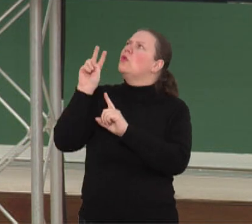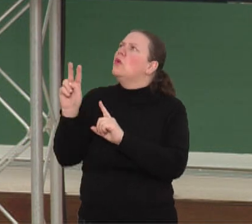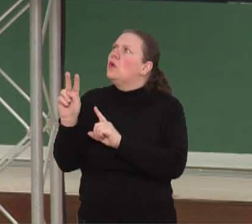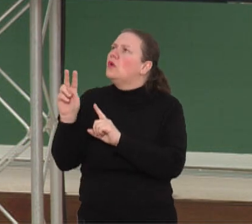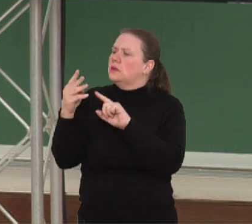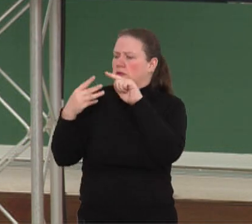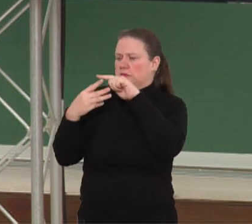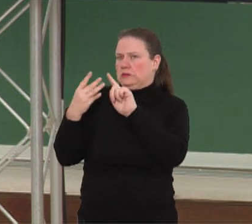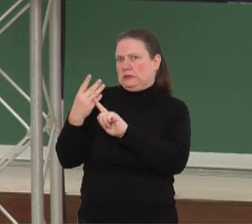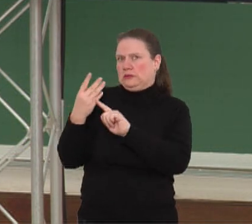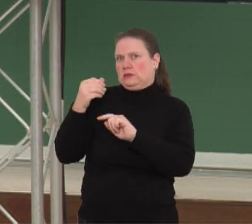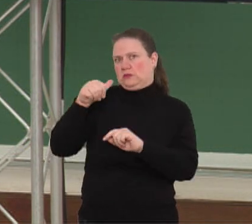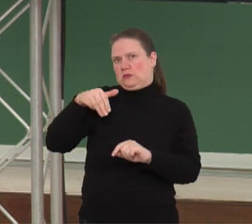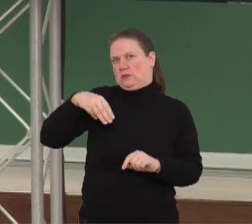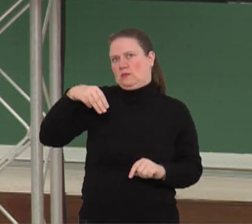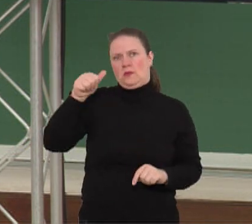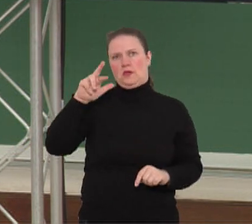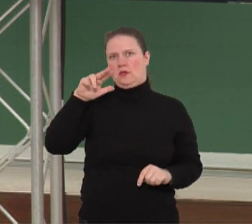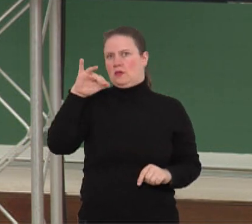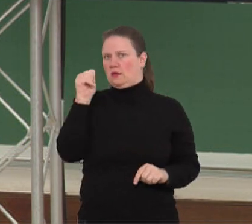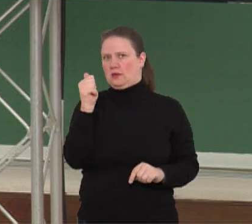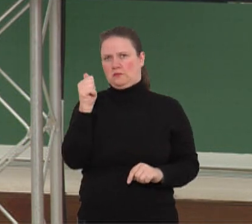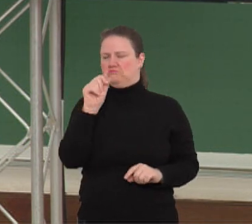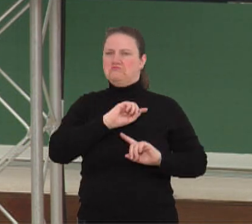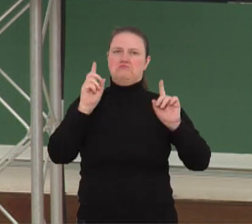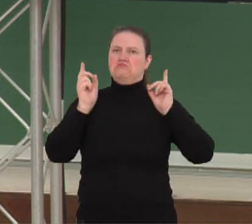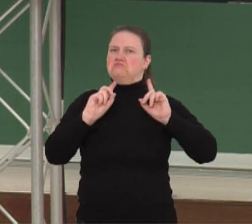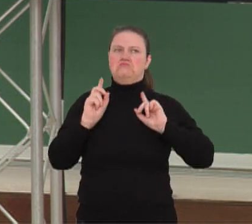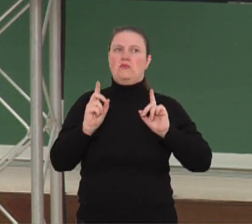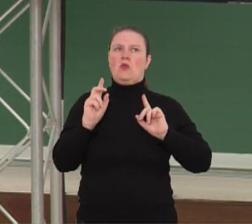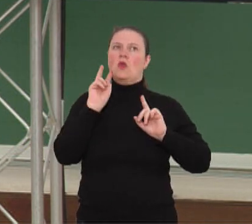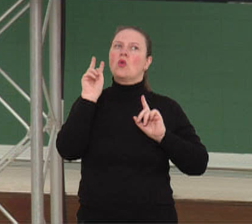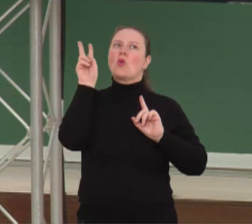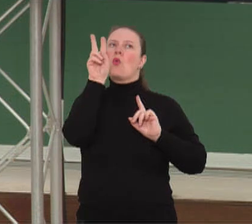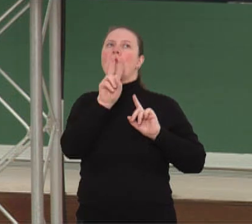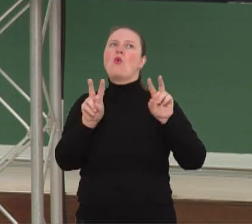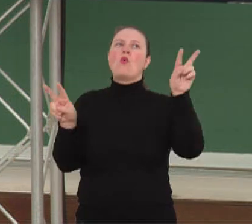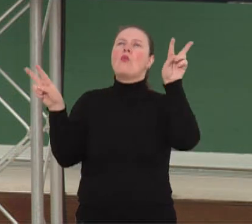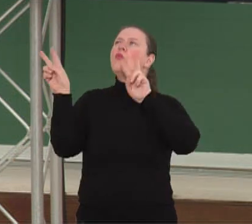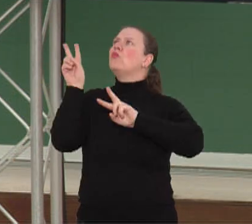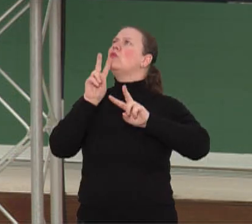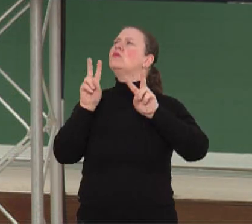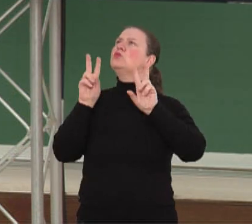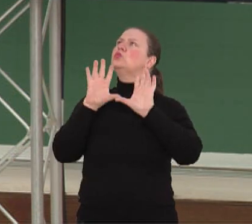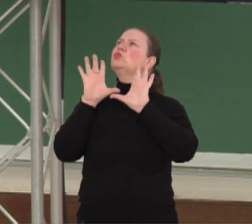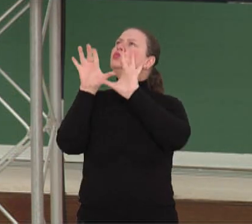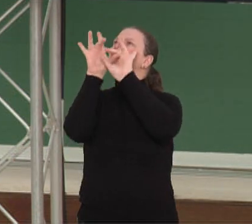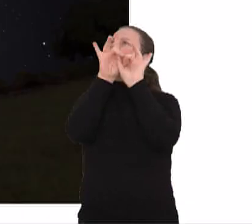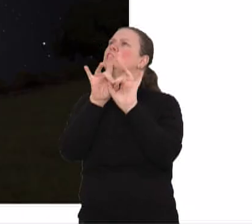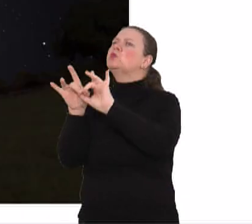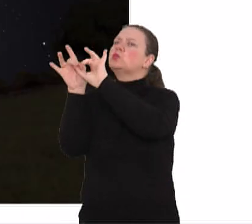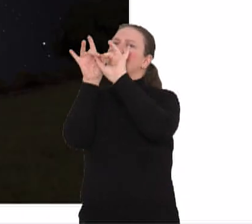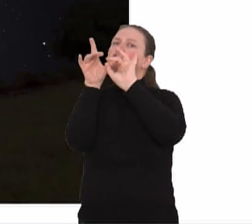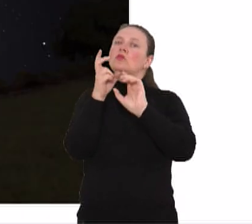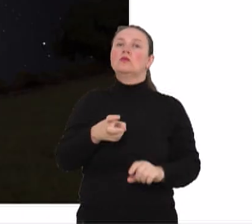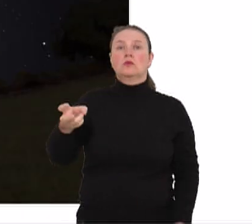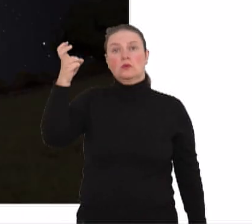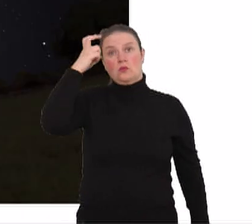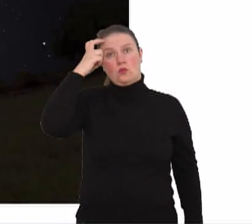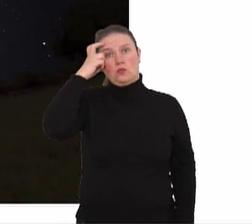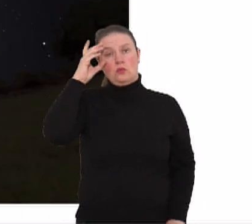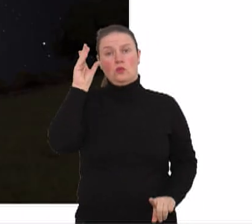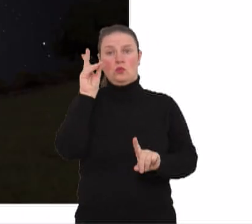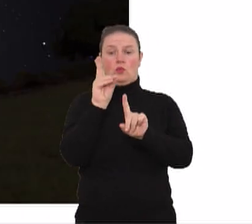nelas como as Três Marias. Eles olham para tudo isso aqui, gente, e veem essa imagem, que na cultura guarani, que são os